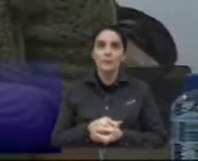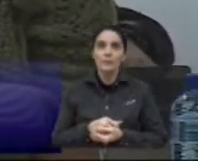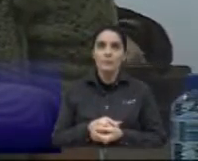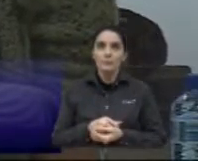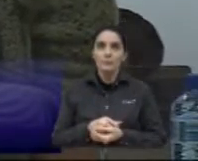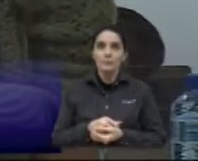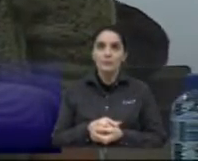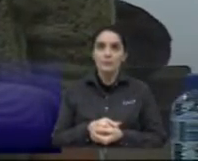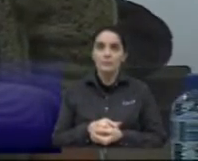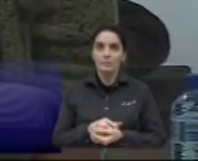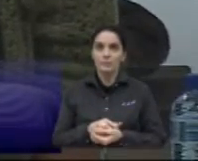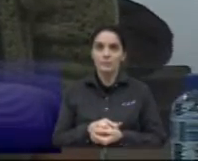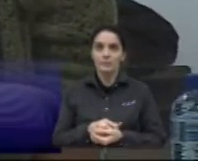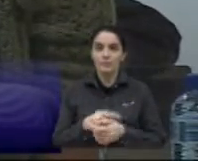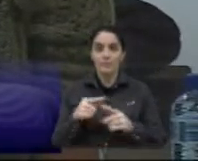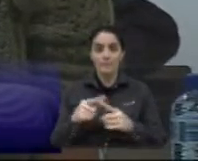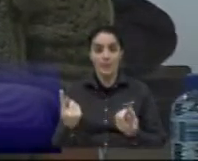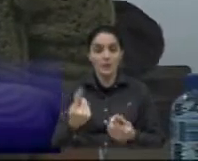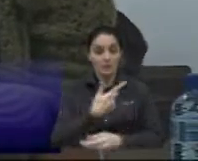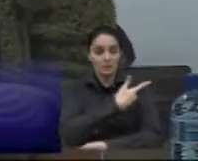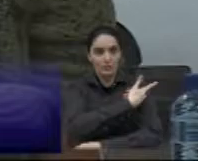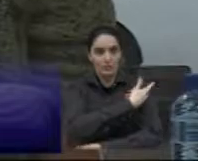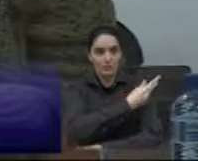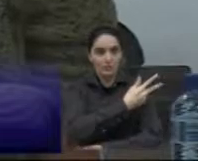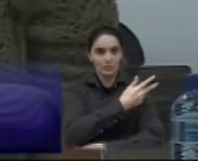da própria gripe a secretaria já